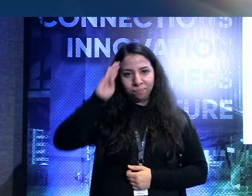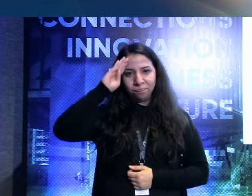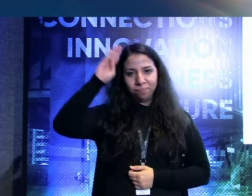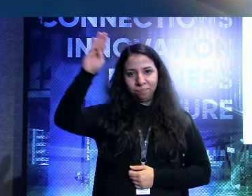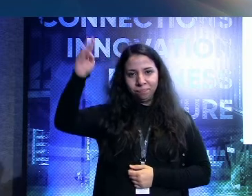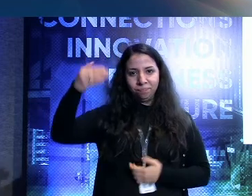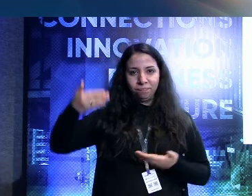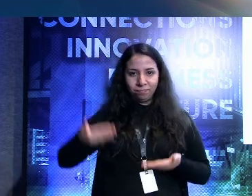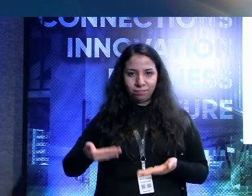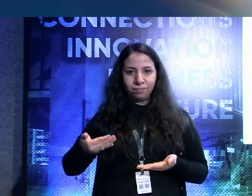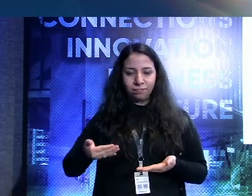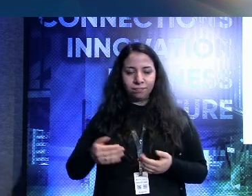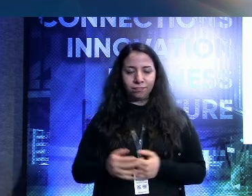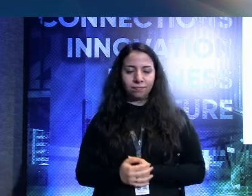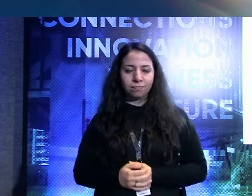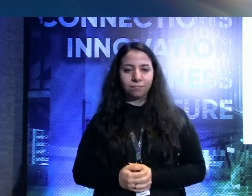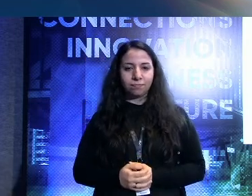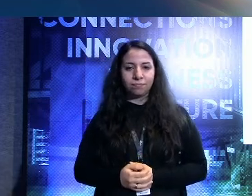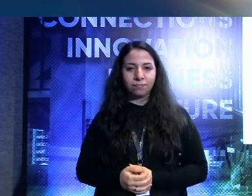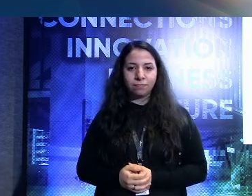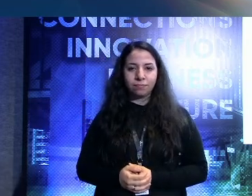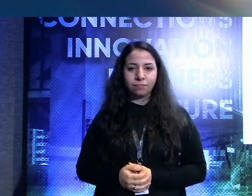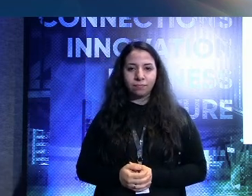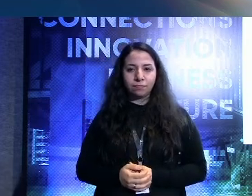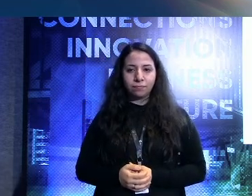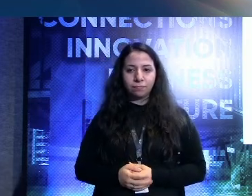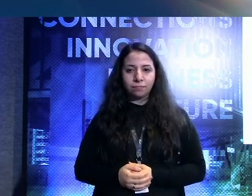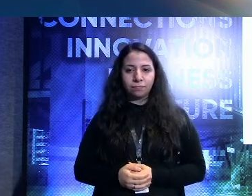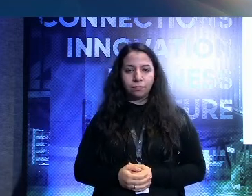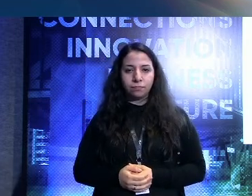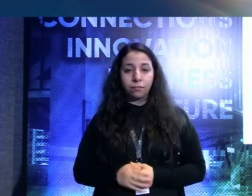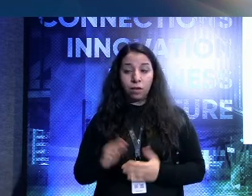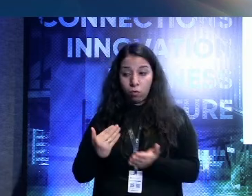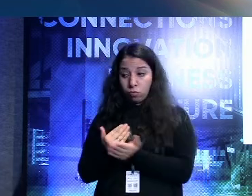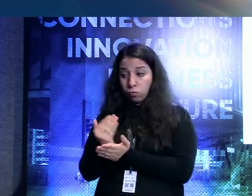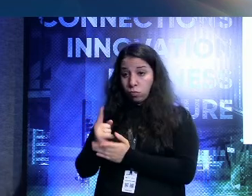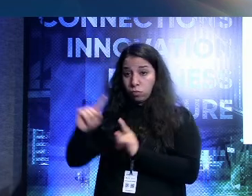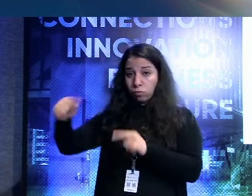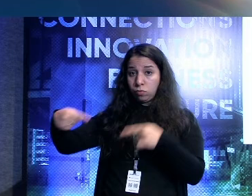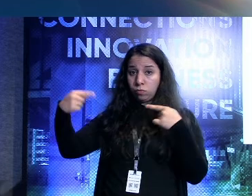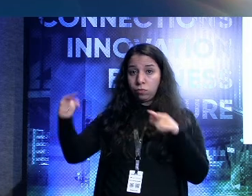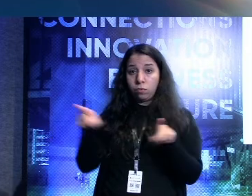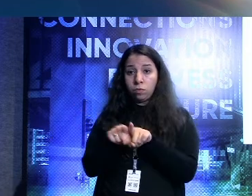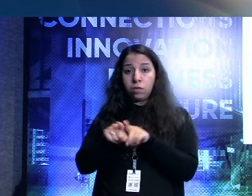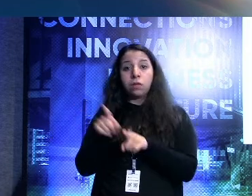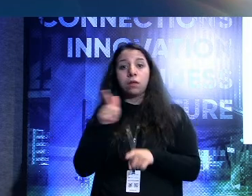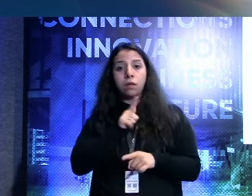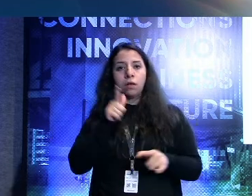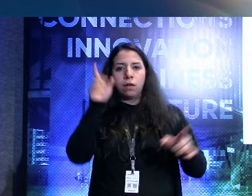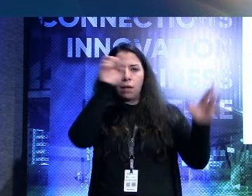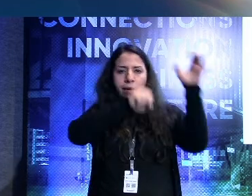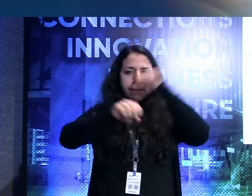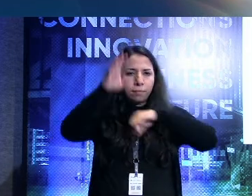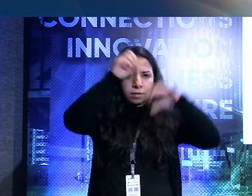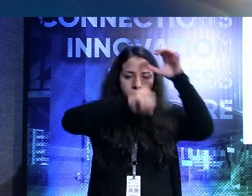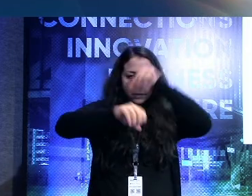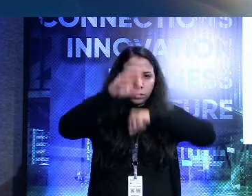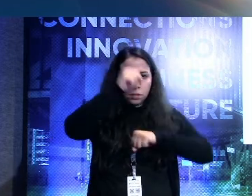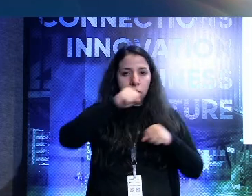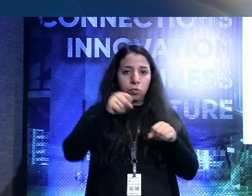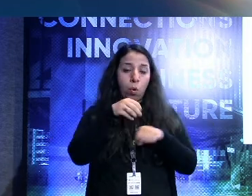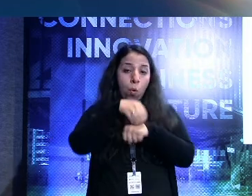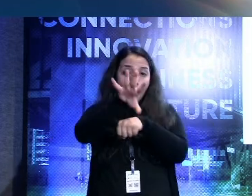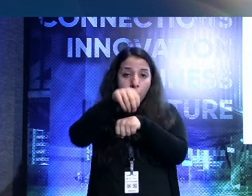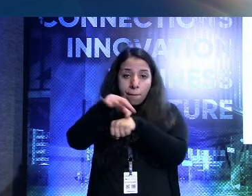grande desafio desses últimos 3 anos. E a partir desses desafios, a gente tem também uma série de aprendizados agora, para compartilhar com vocês